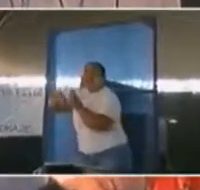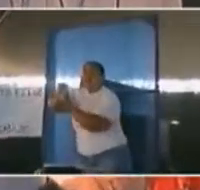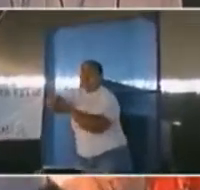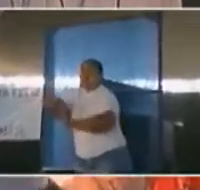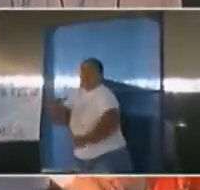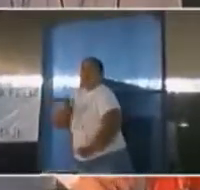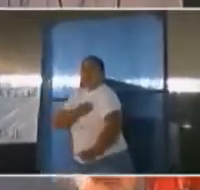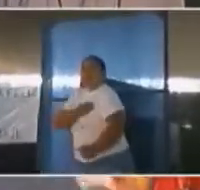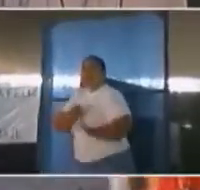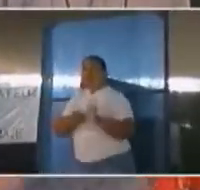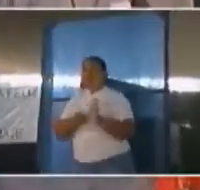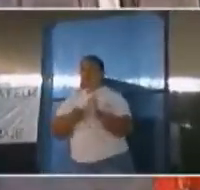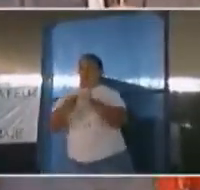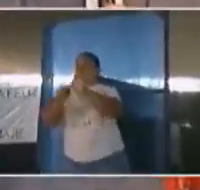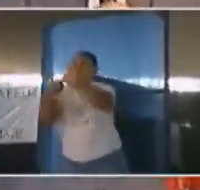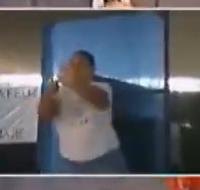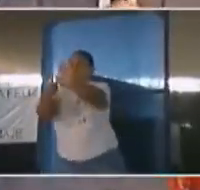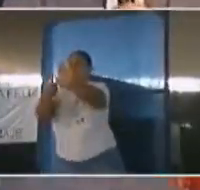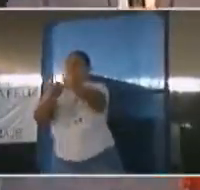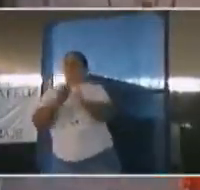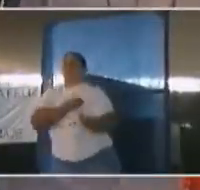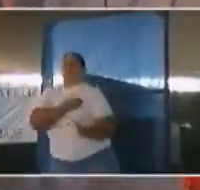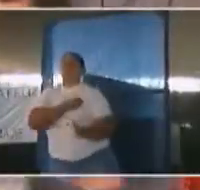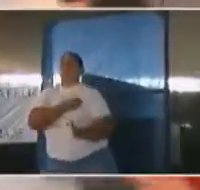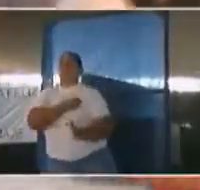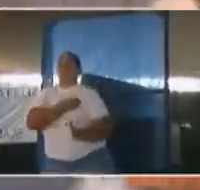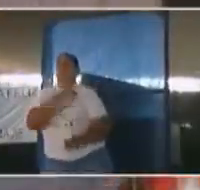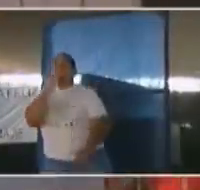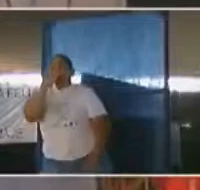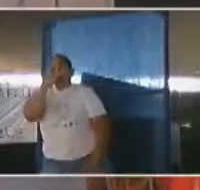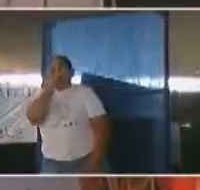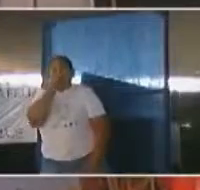e testemunhar. É isso. Obrigado, Bárbara.